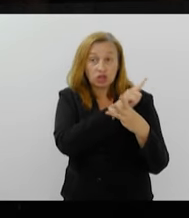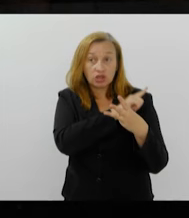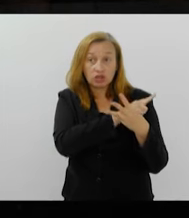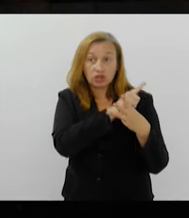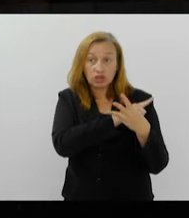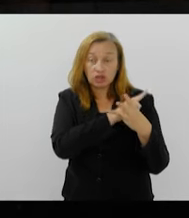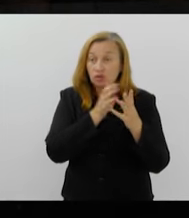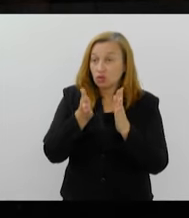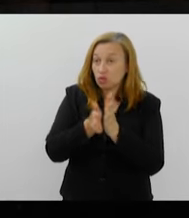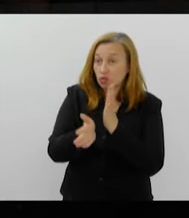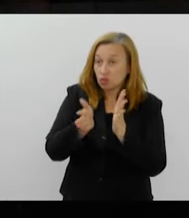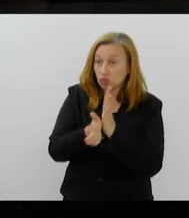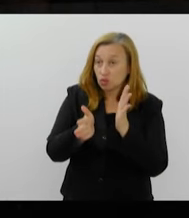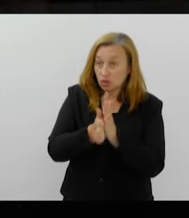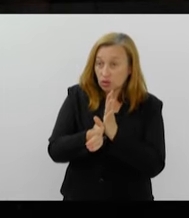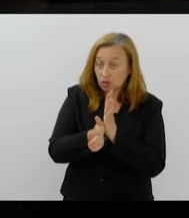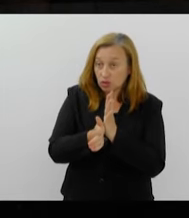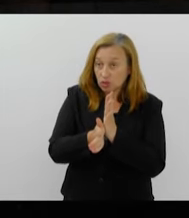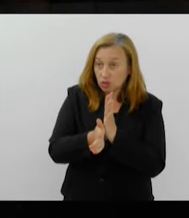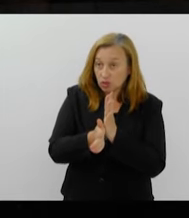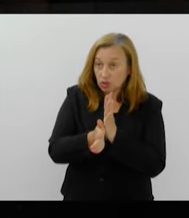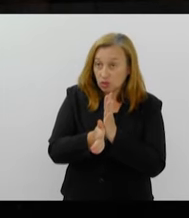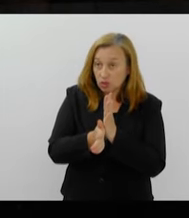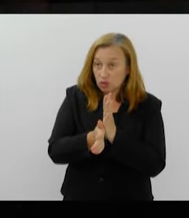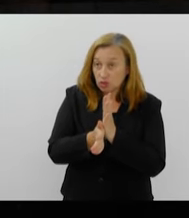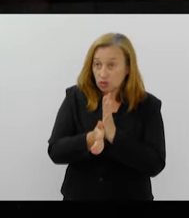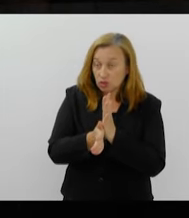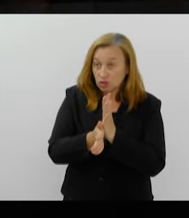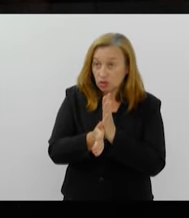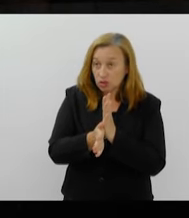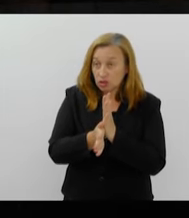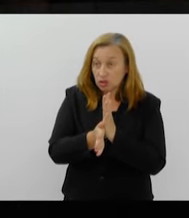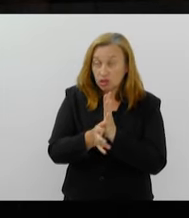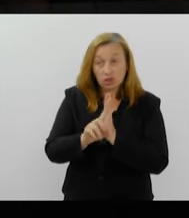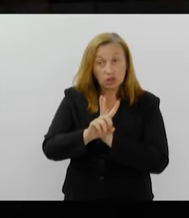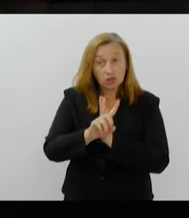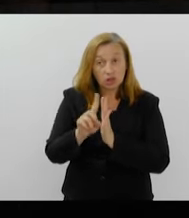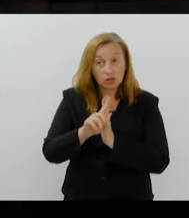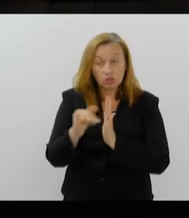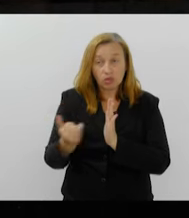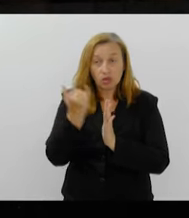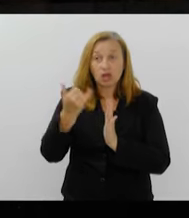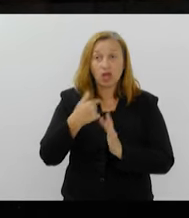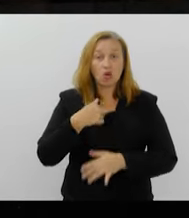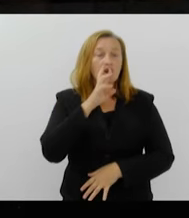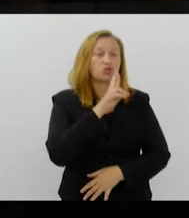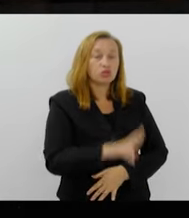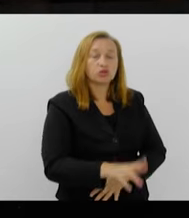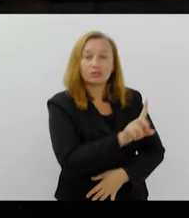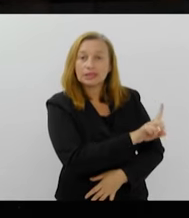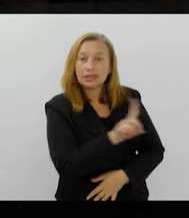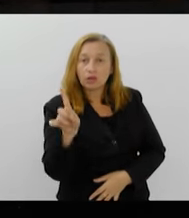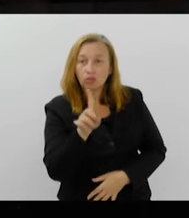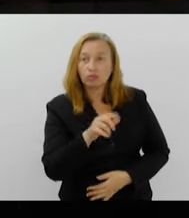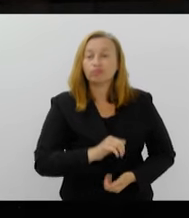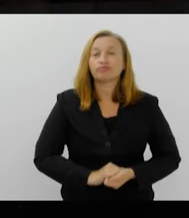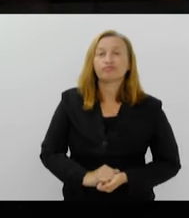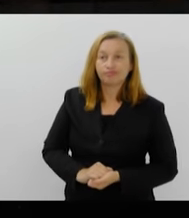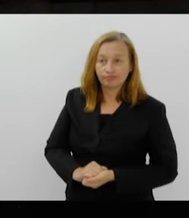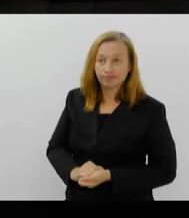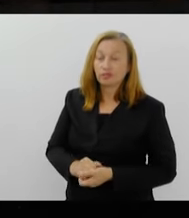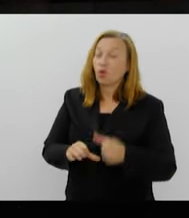eliminar desperdícios e gastos não essenciais? Aí eu respondo a ele, não.